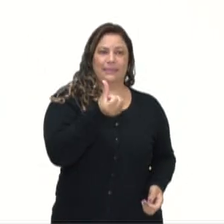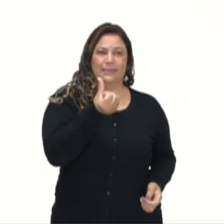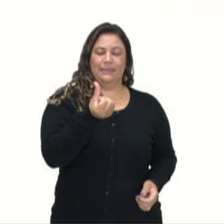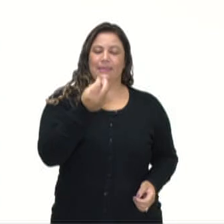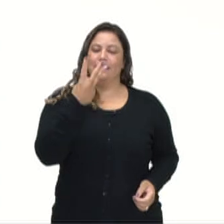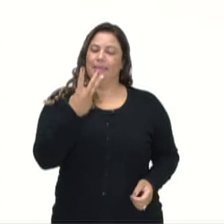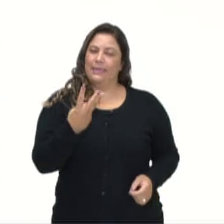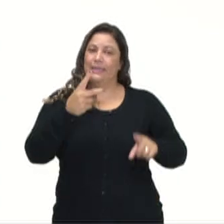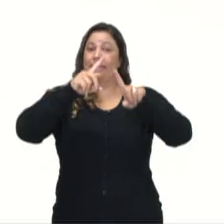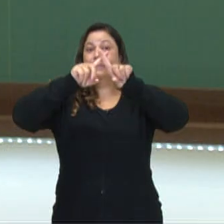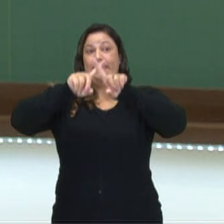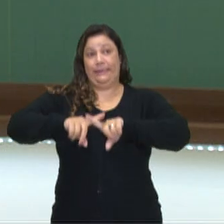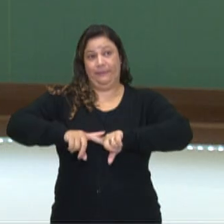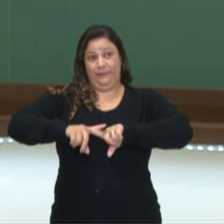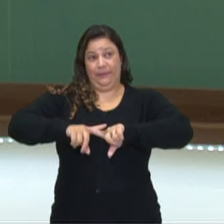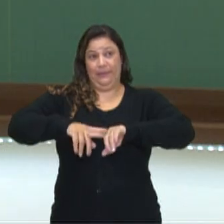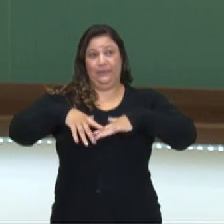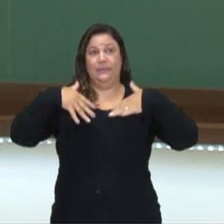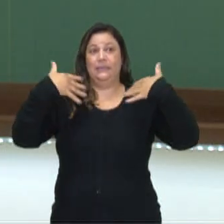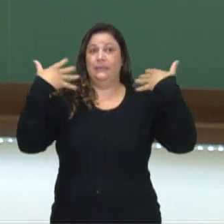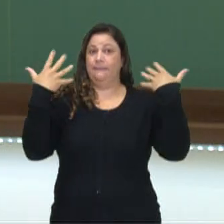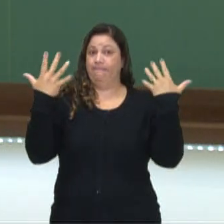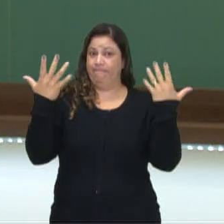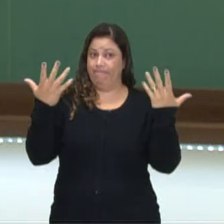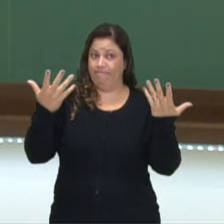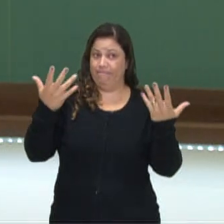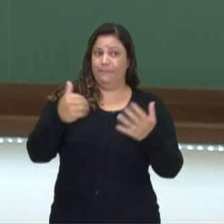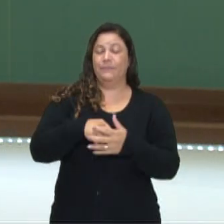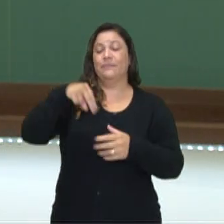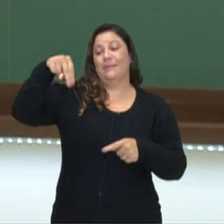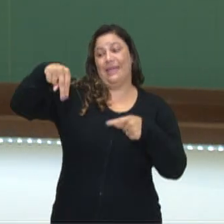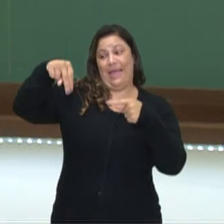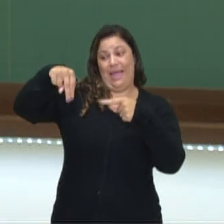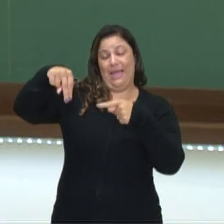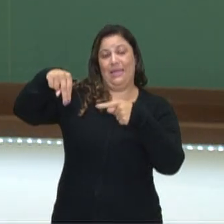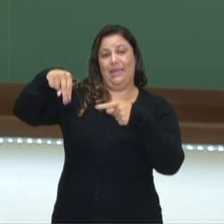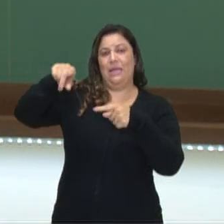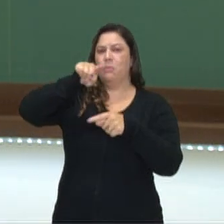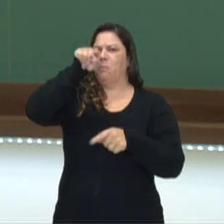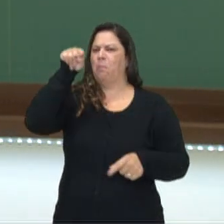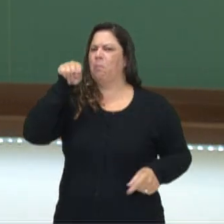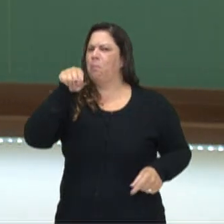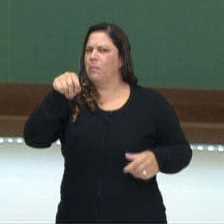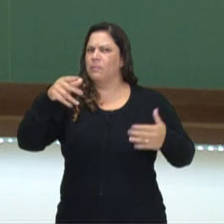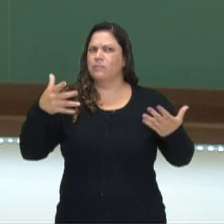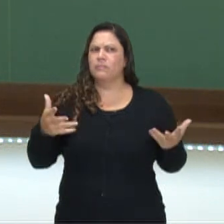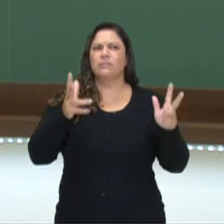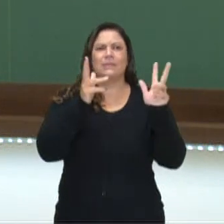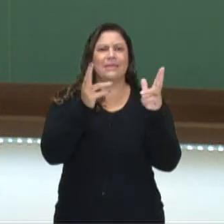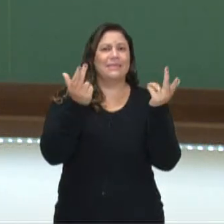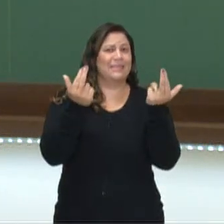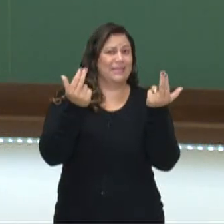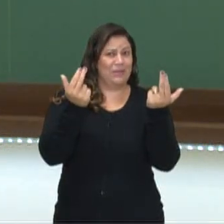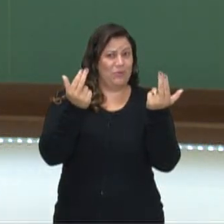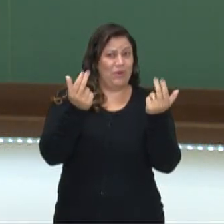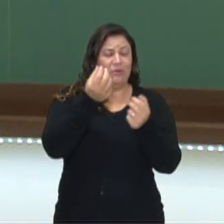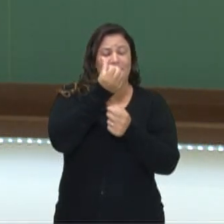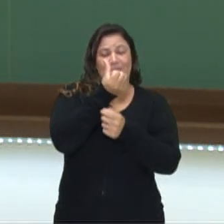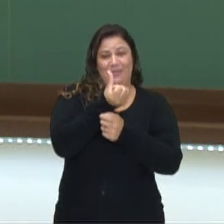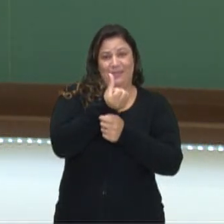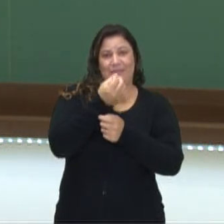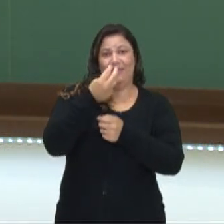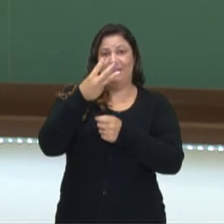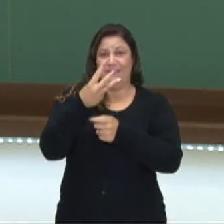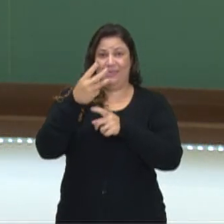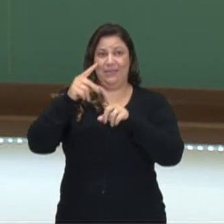mais alguém, que eu não sei que número que é, que eu chamei de N, tem que ser igual a 63 vezes o